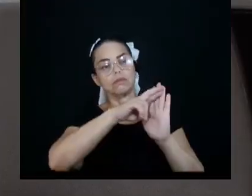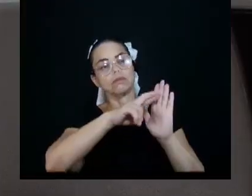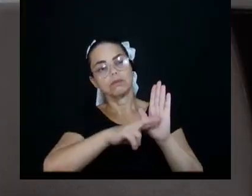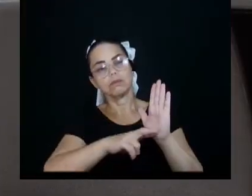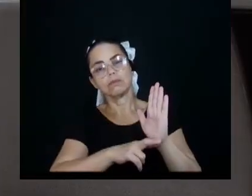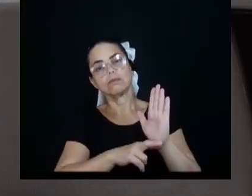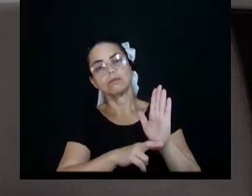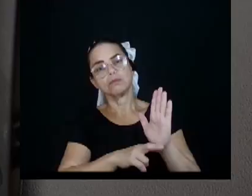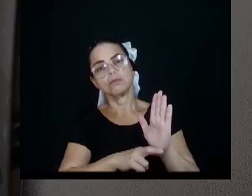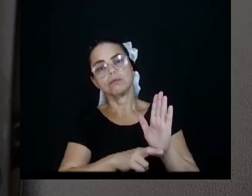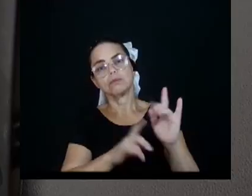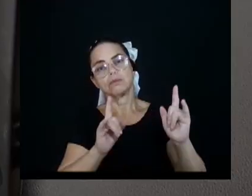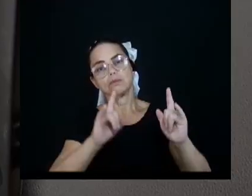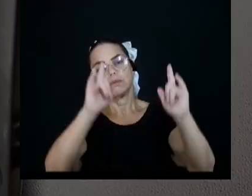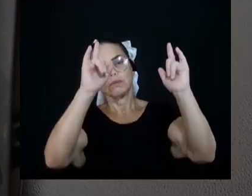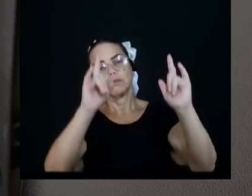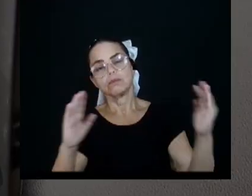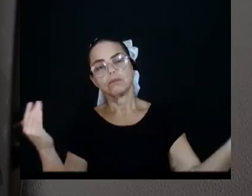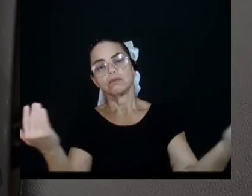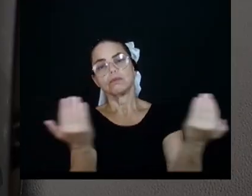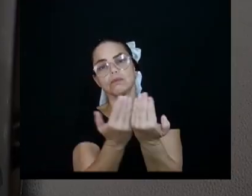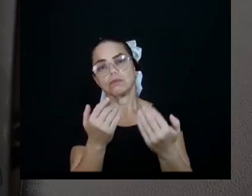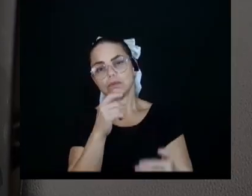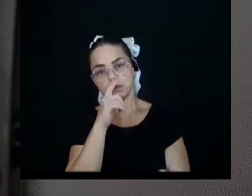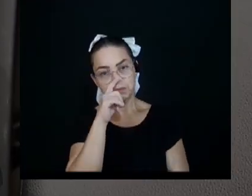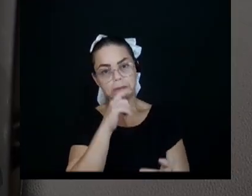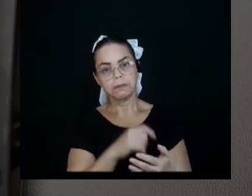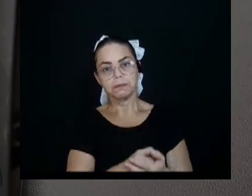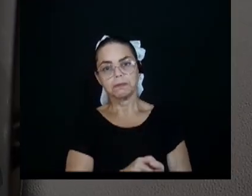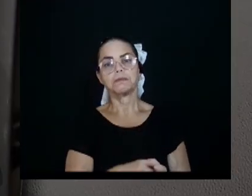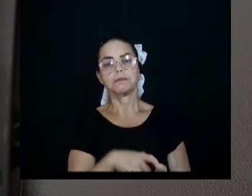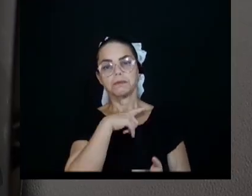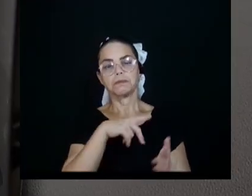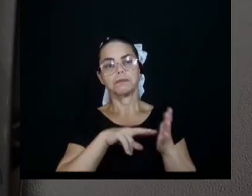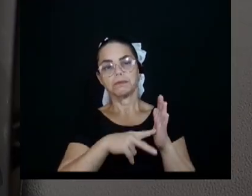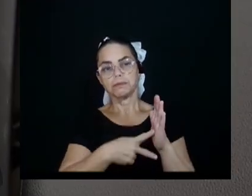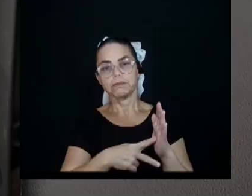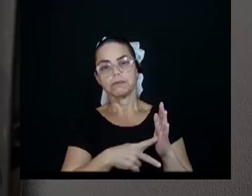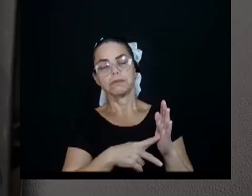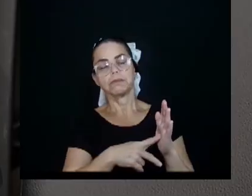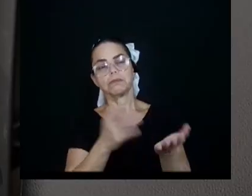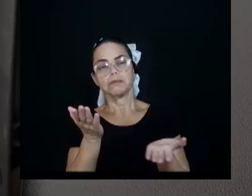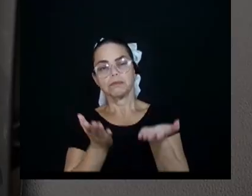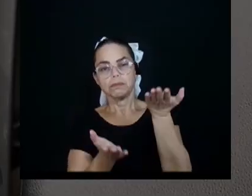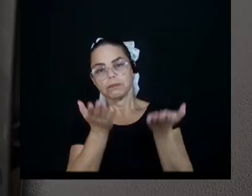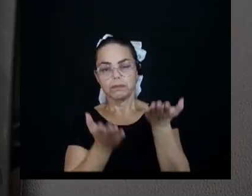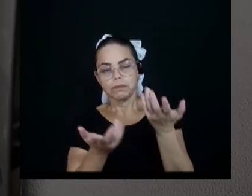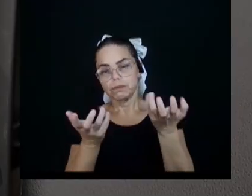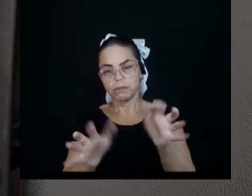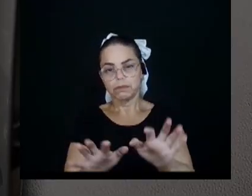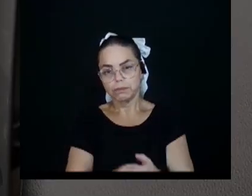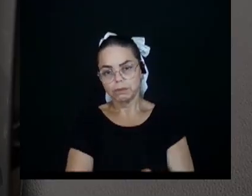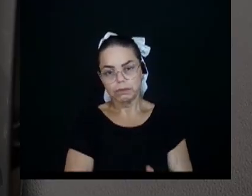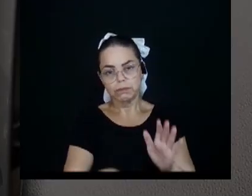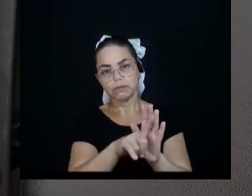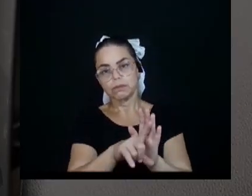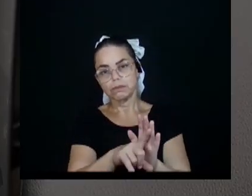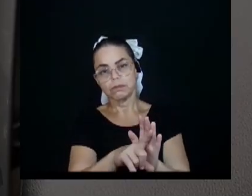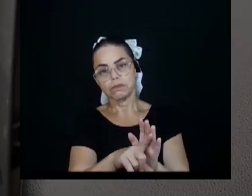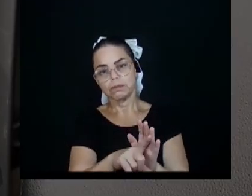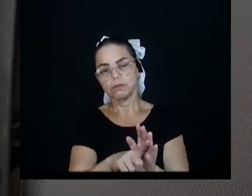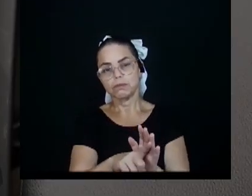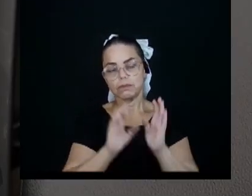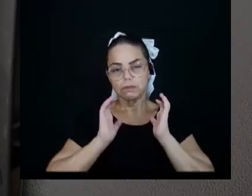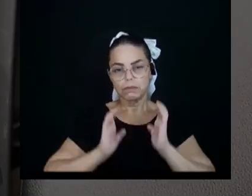condomínio, então isso tudo tem que ter um equilíbrio entre uma coisa e outra. Nós não queríamos a lei para que um cidadão pudesse adentrar